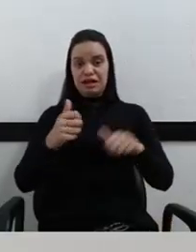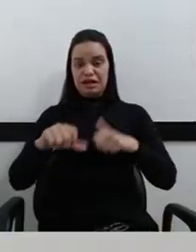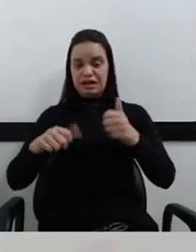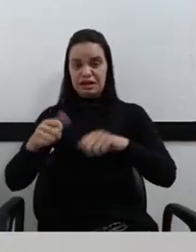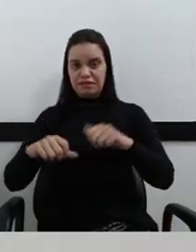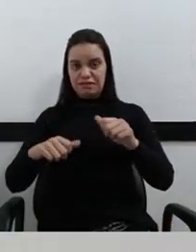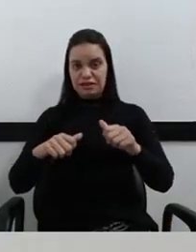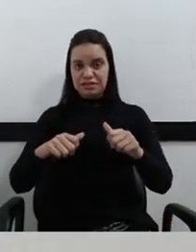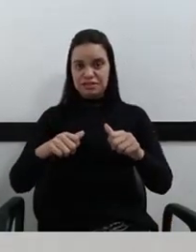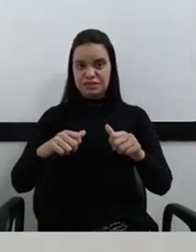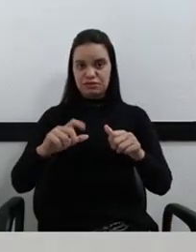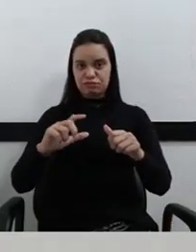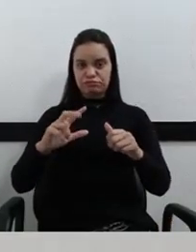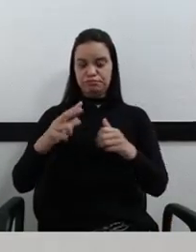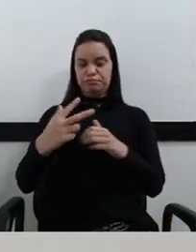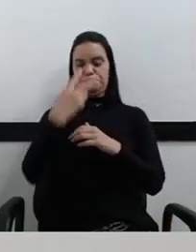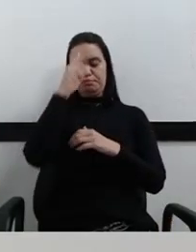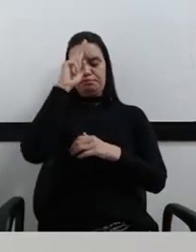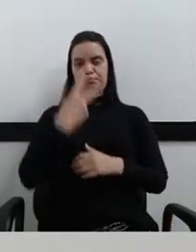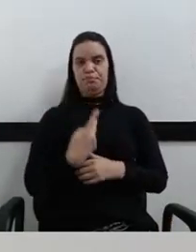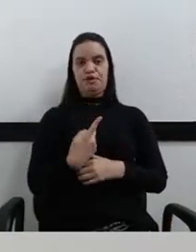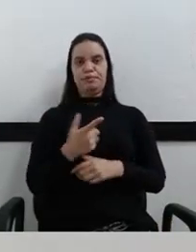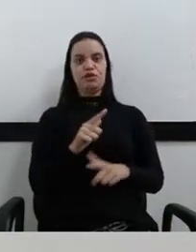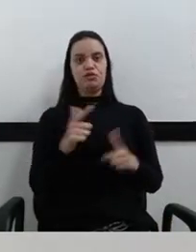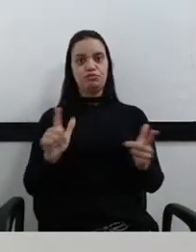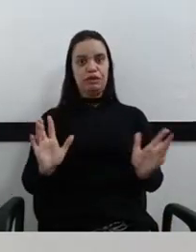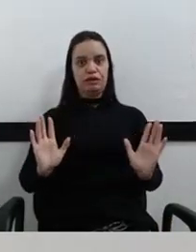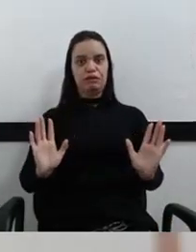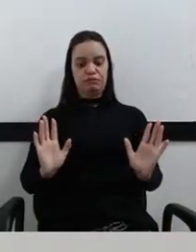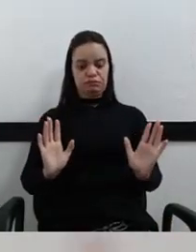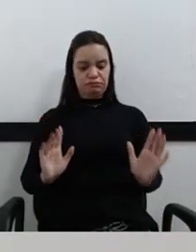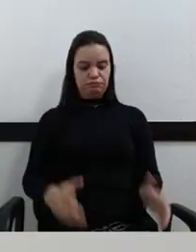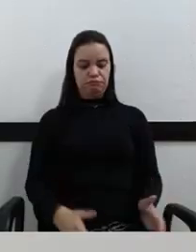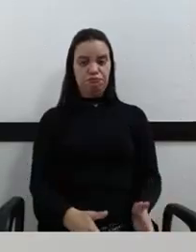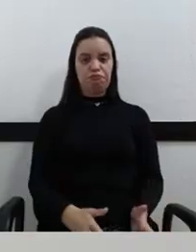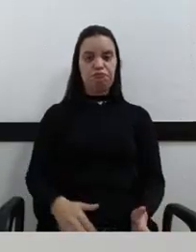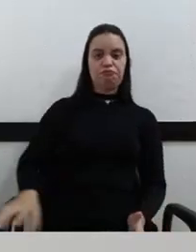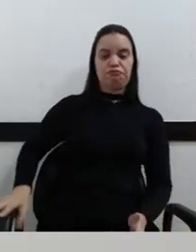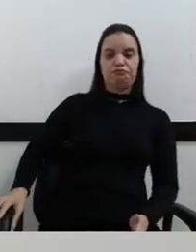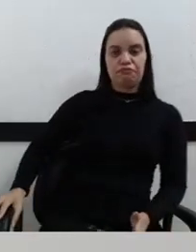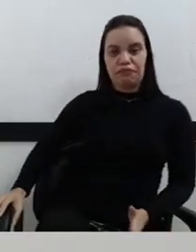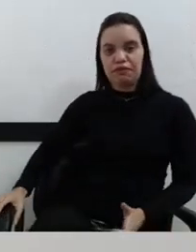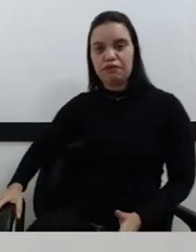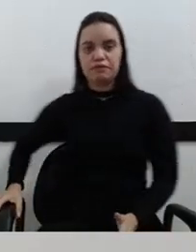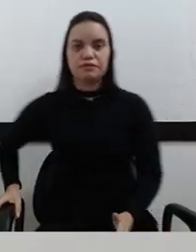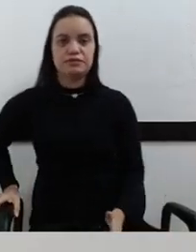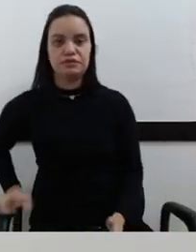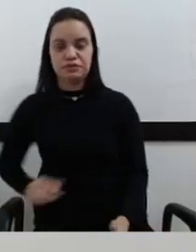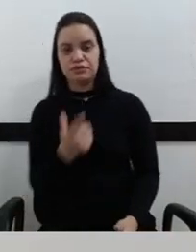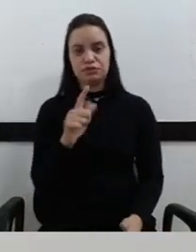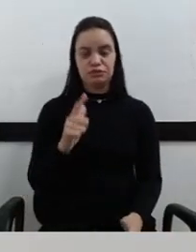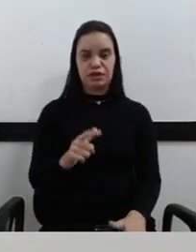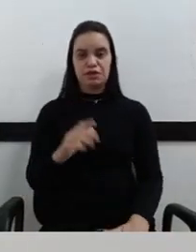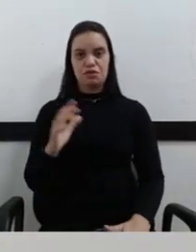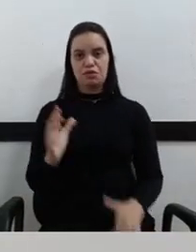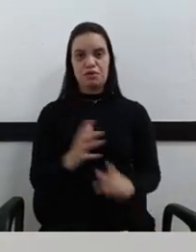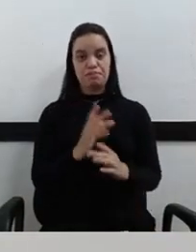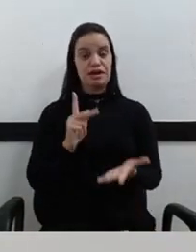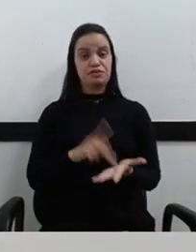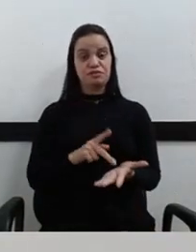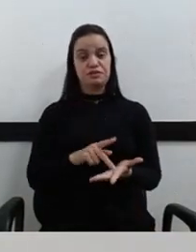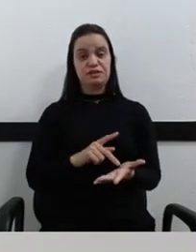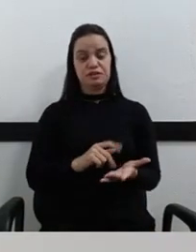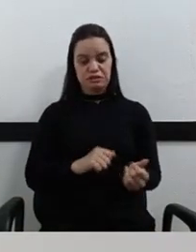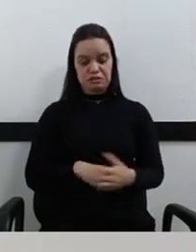é a consequência dela, né? Se eu li lá toda a proposta, inclusive do ministro da Fazenda, não tem nenhum impacto real de que isso vai